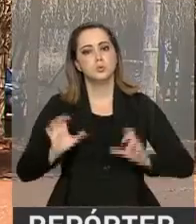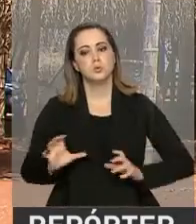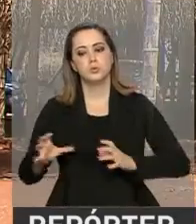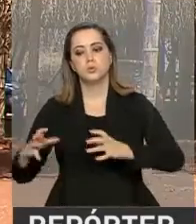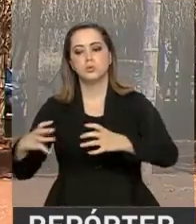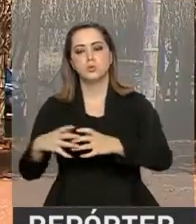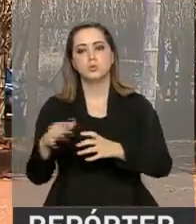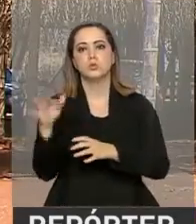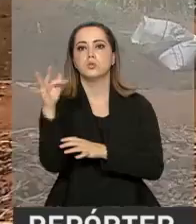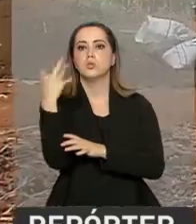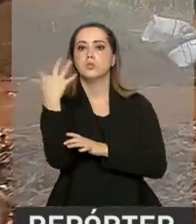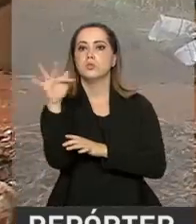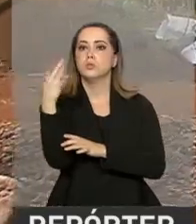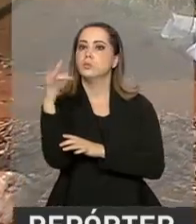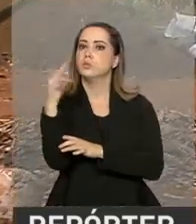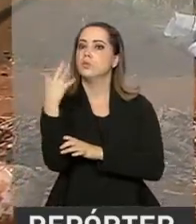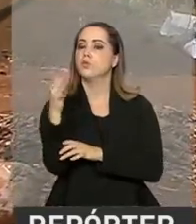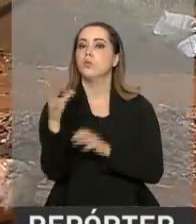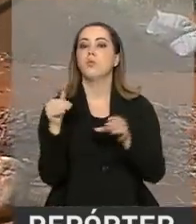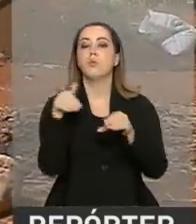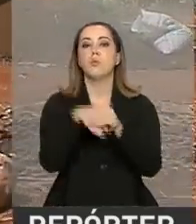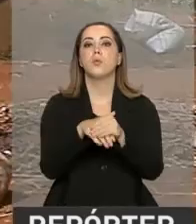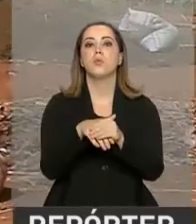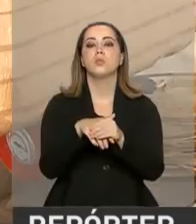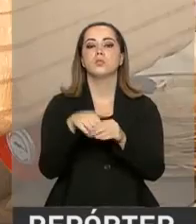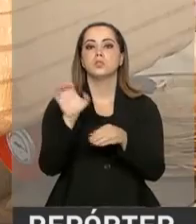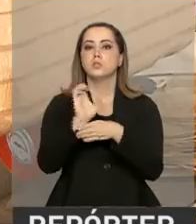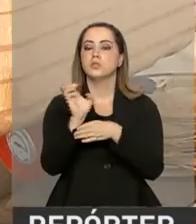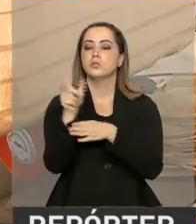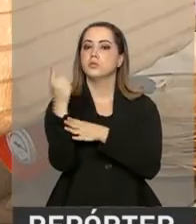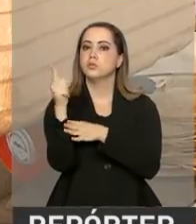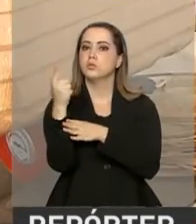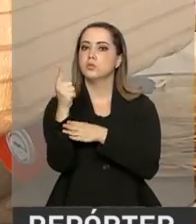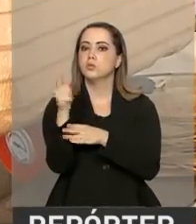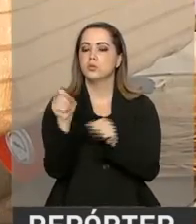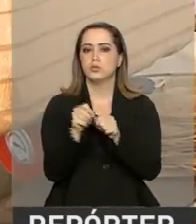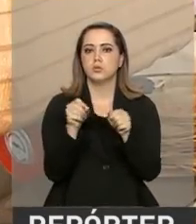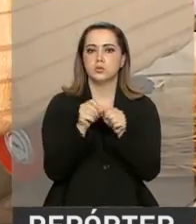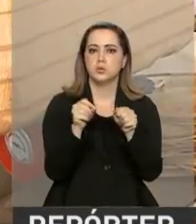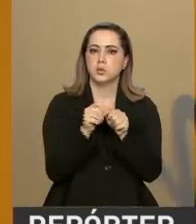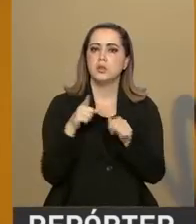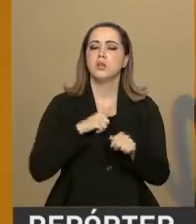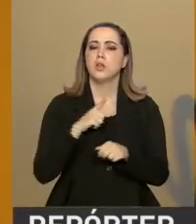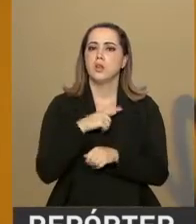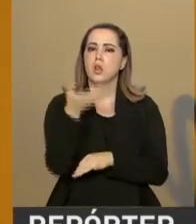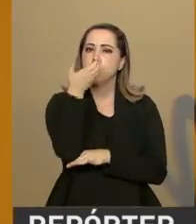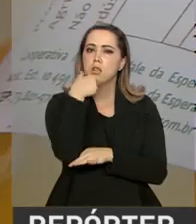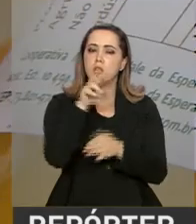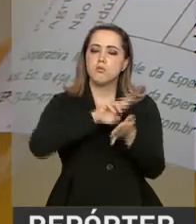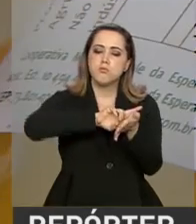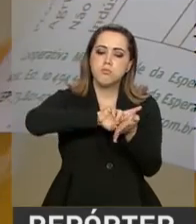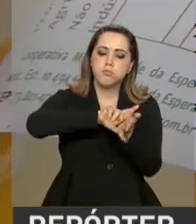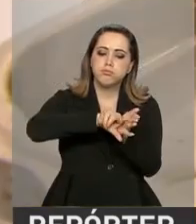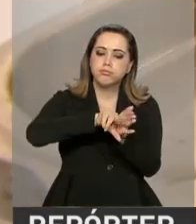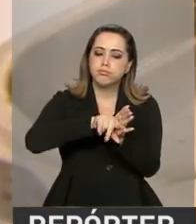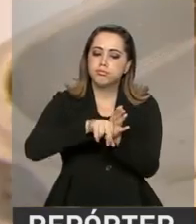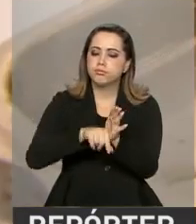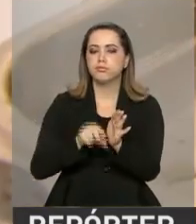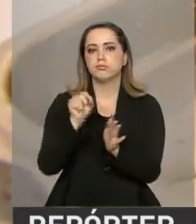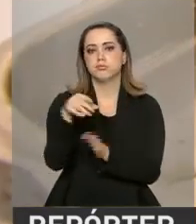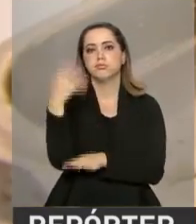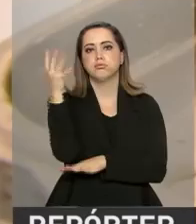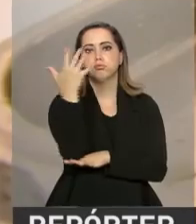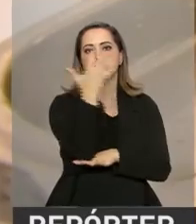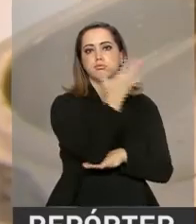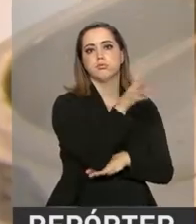de Formosa, em Goiás, para comercializar frutas produzidas nos quintais das casas. Maracujás e mangas são